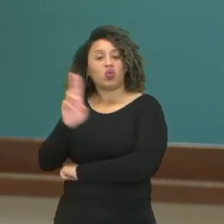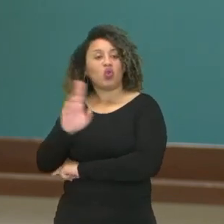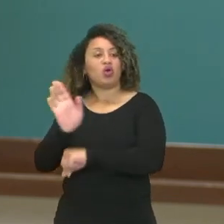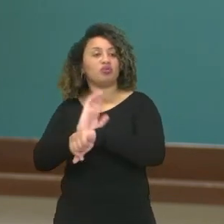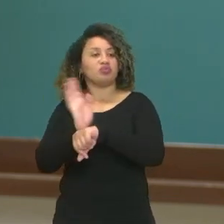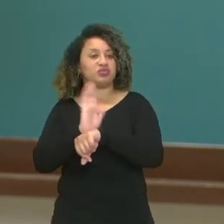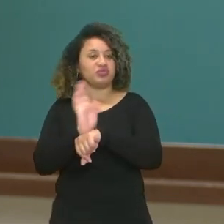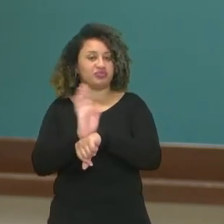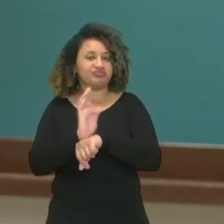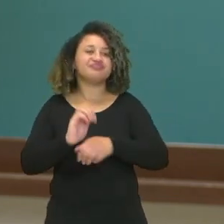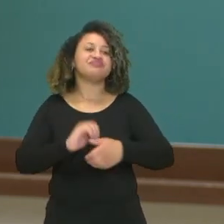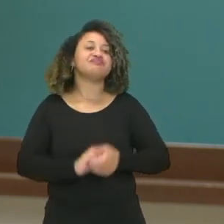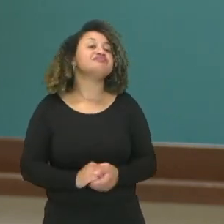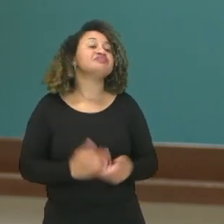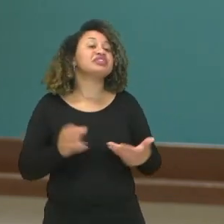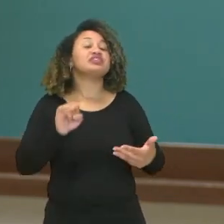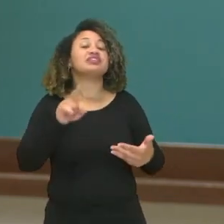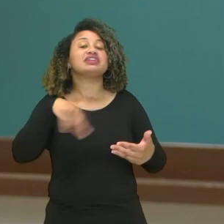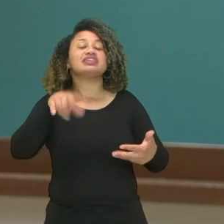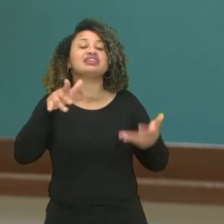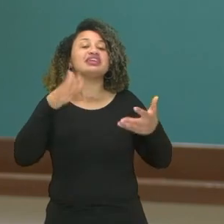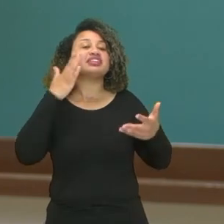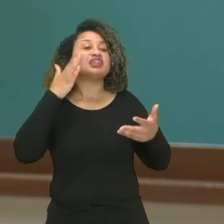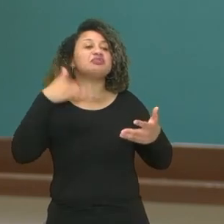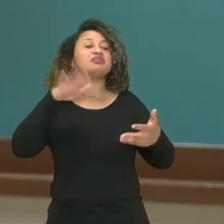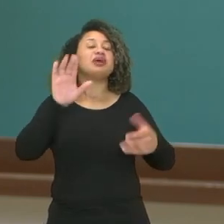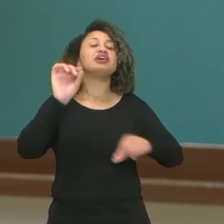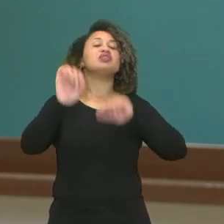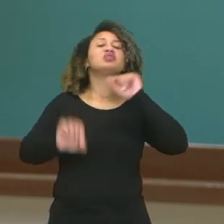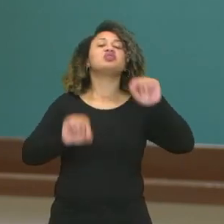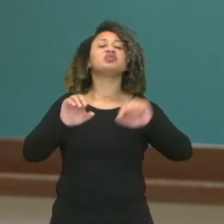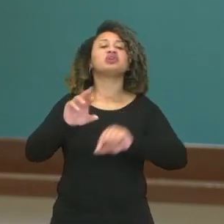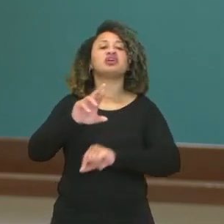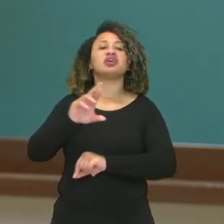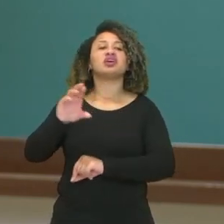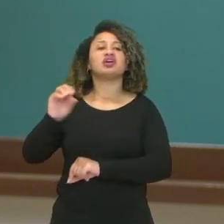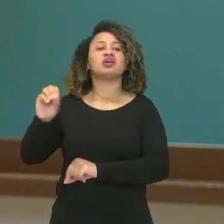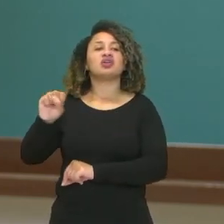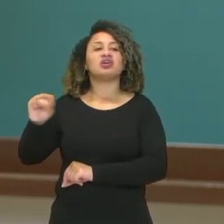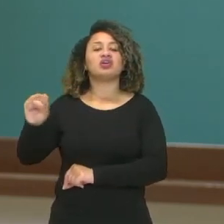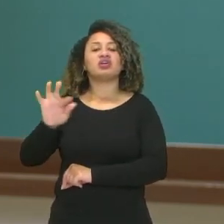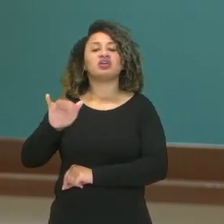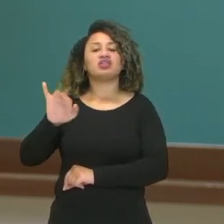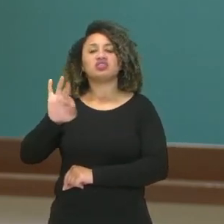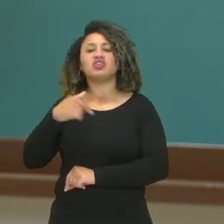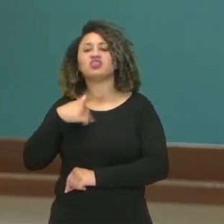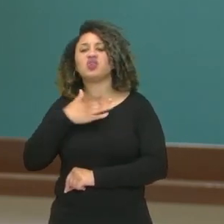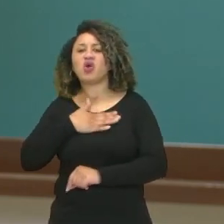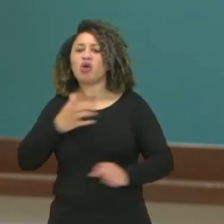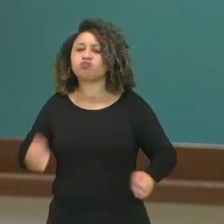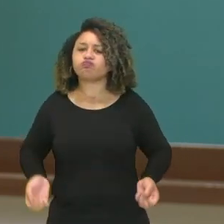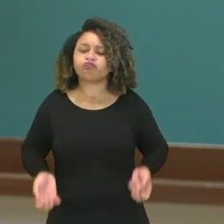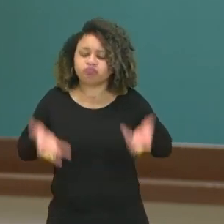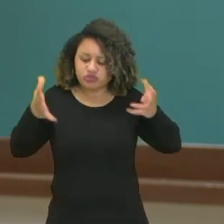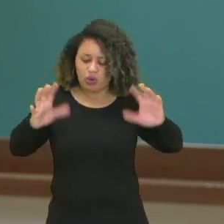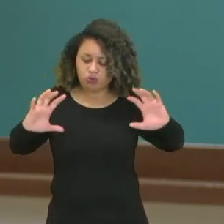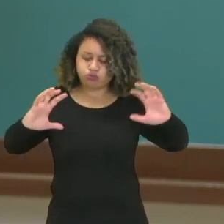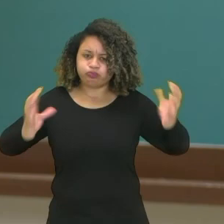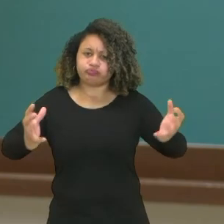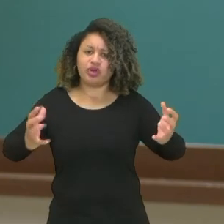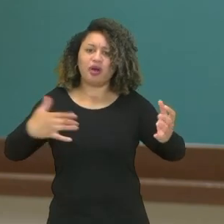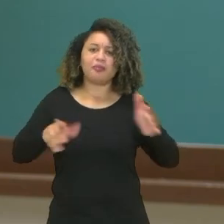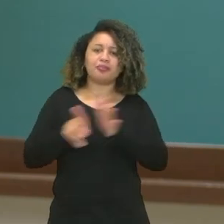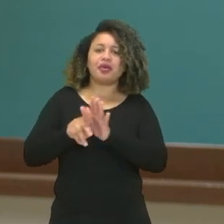aqui. Se vocês quiserem saber um pouquinho mais sobre o que é o CrossFit, professora, curtir aquele pneu lá, né, como é que faz para fazer aquilo?